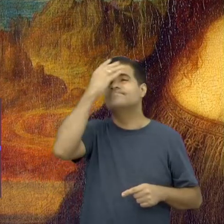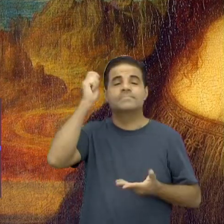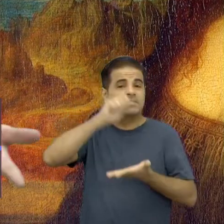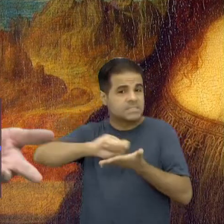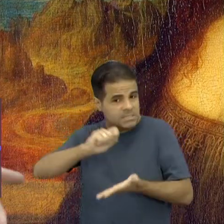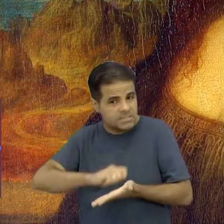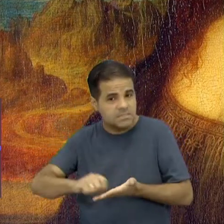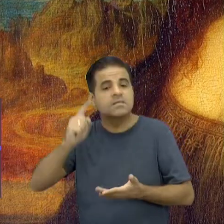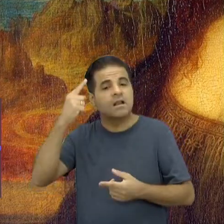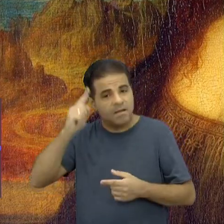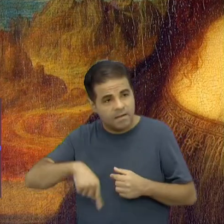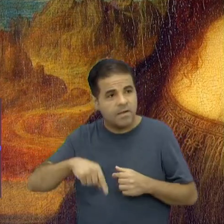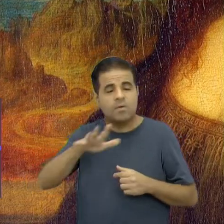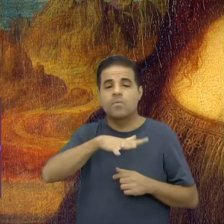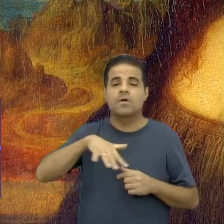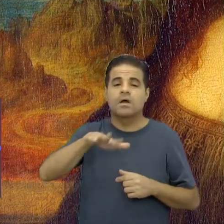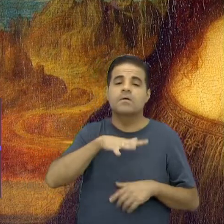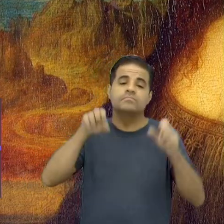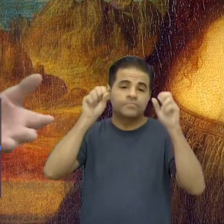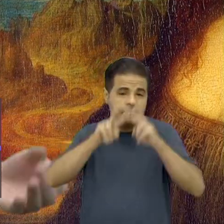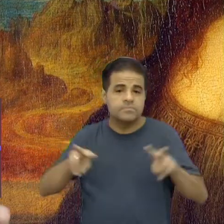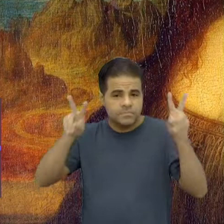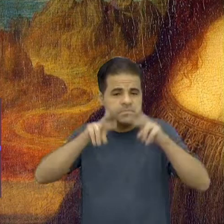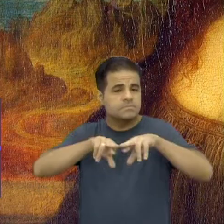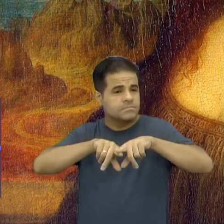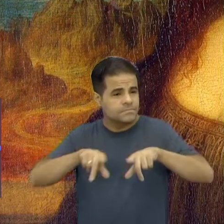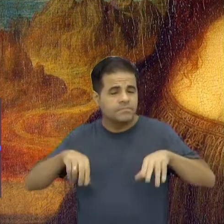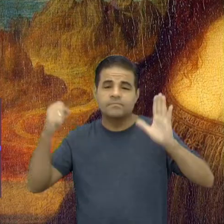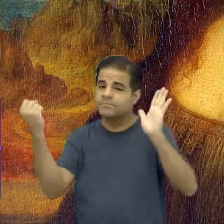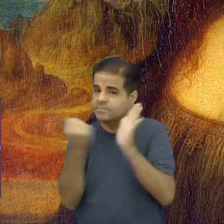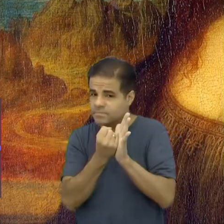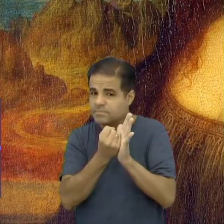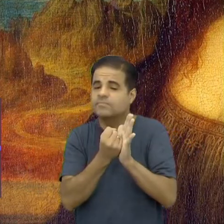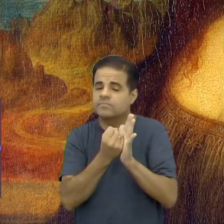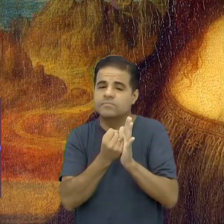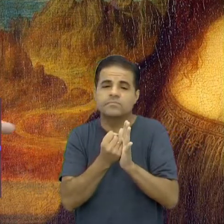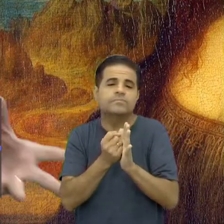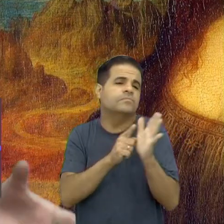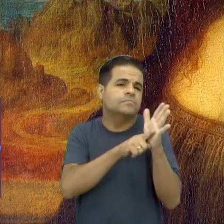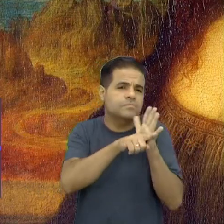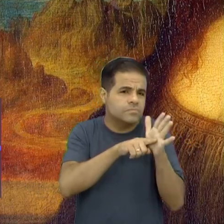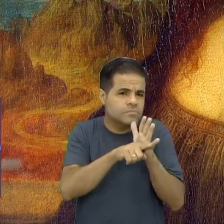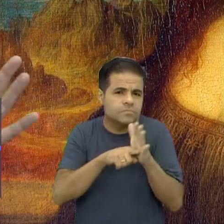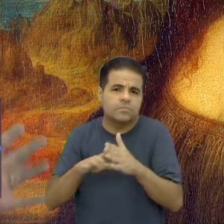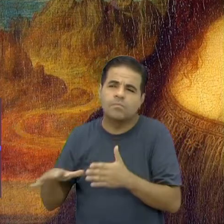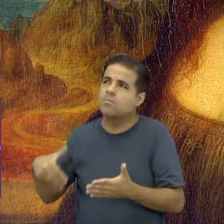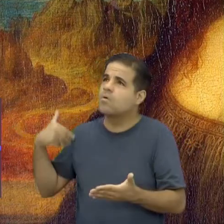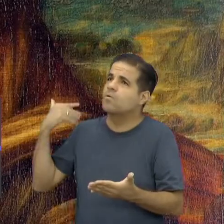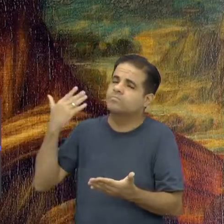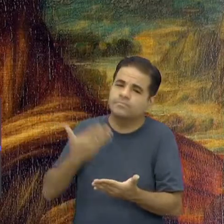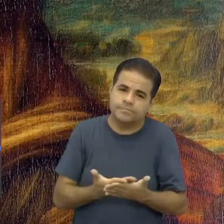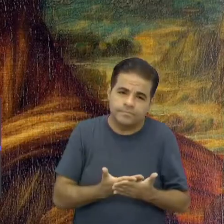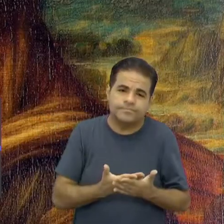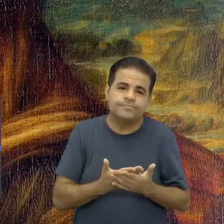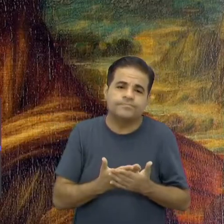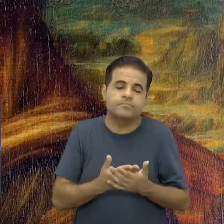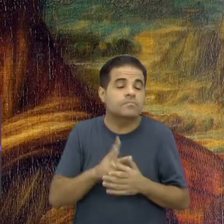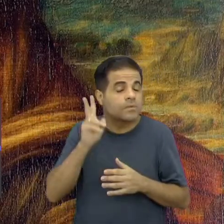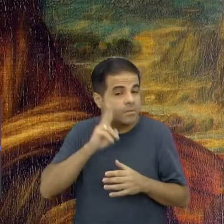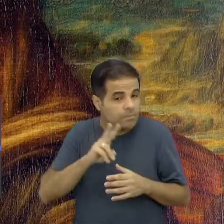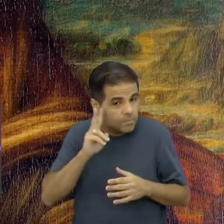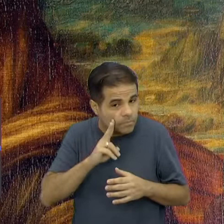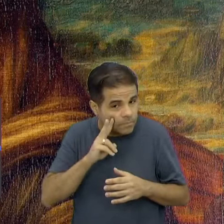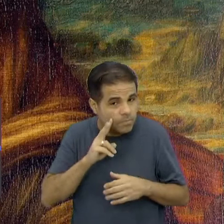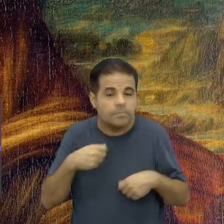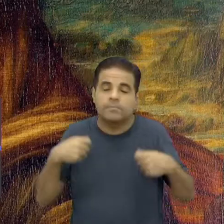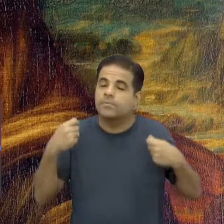escrita é um campo visual que tem vários símbolos já, elementos construídos ao longo da história, né, Prof. Fernanda? Muito importante, tem